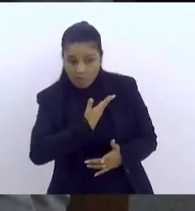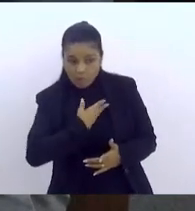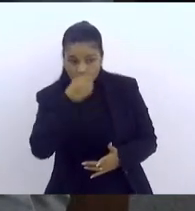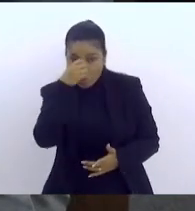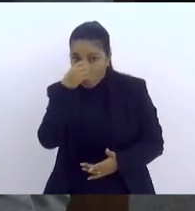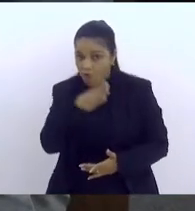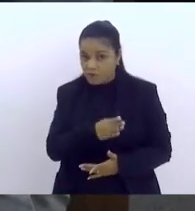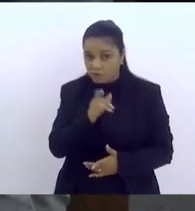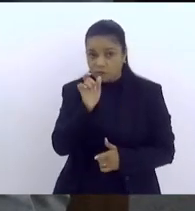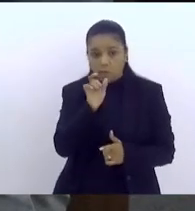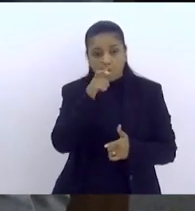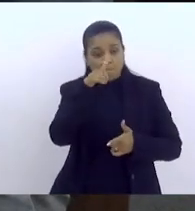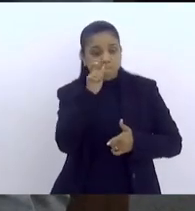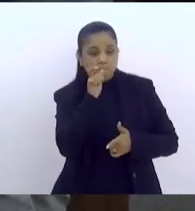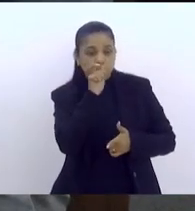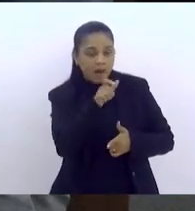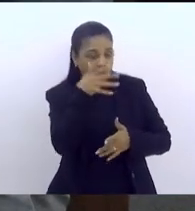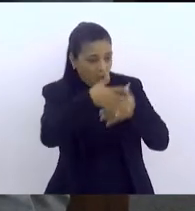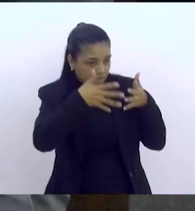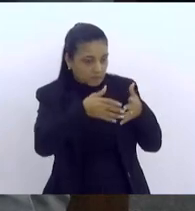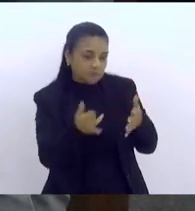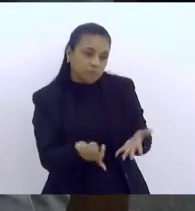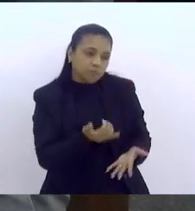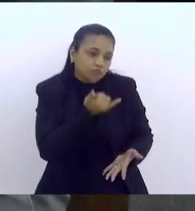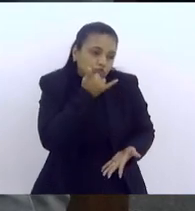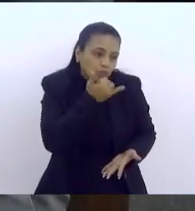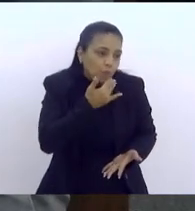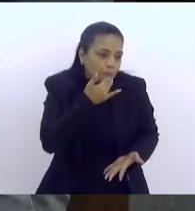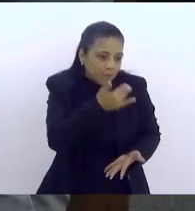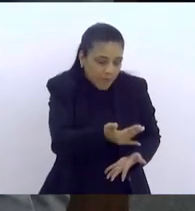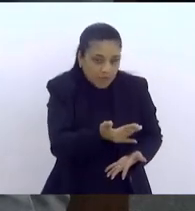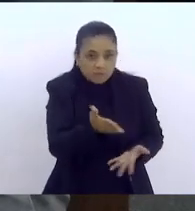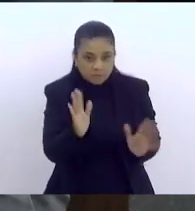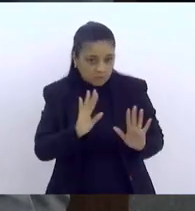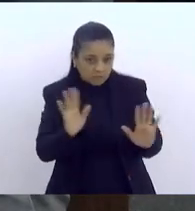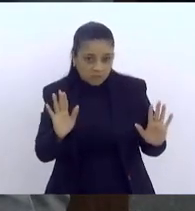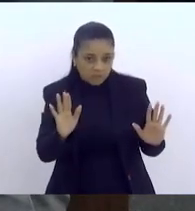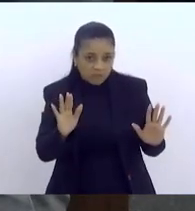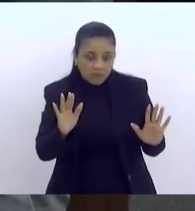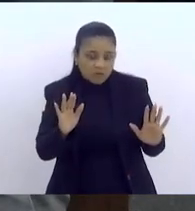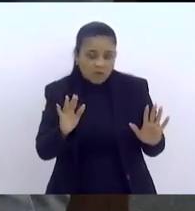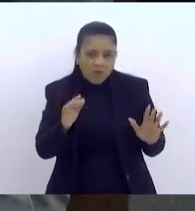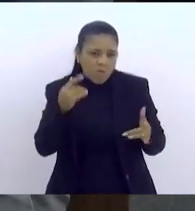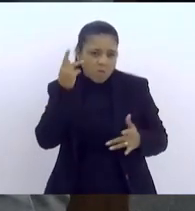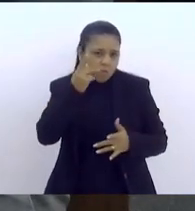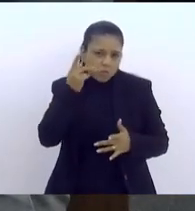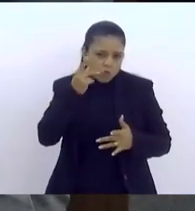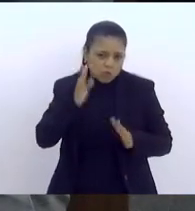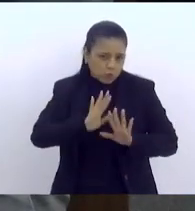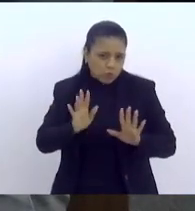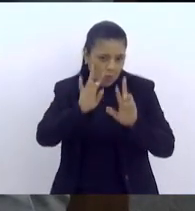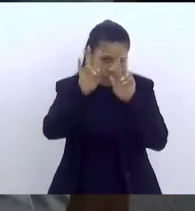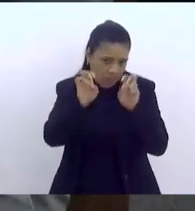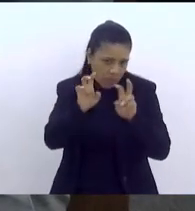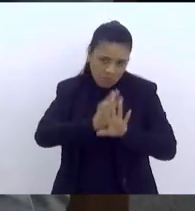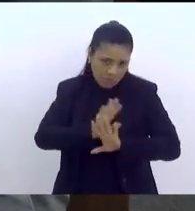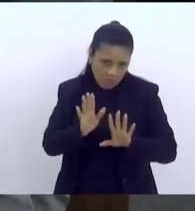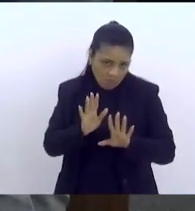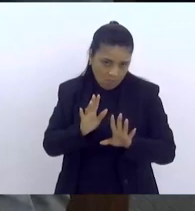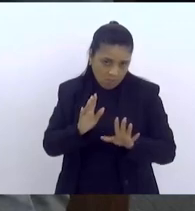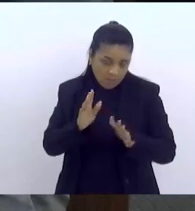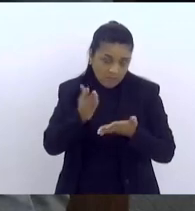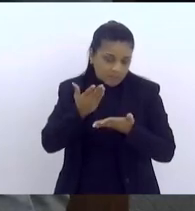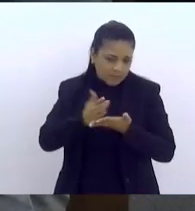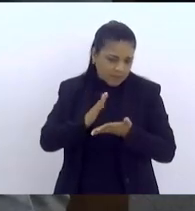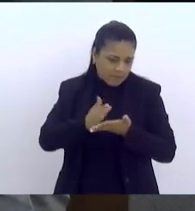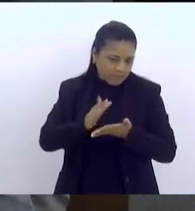da fala, fica aqui a minha retratação. E não quero tratar da retratação como algo político que a gente venha a